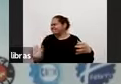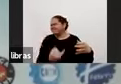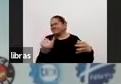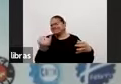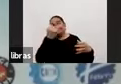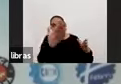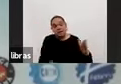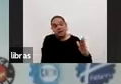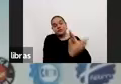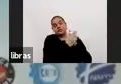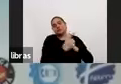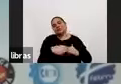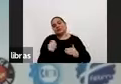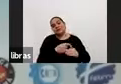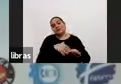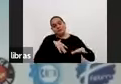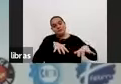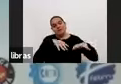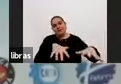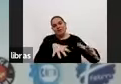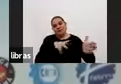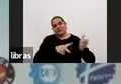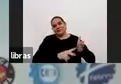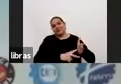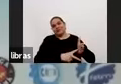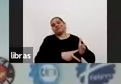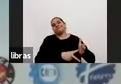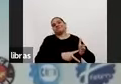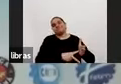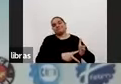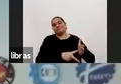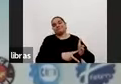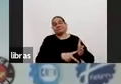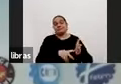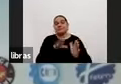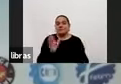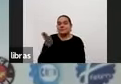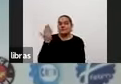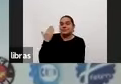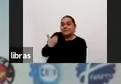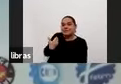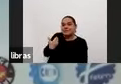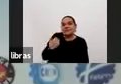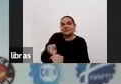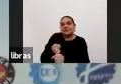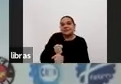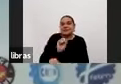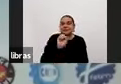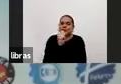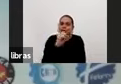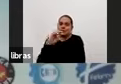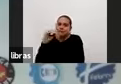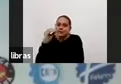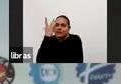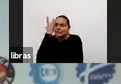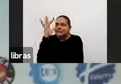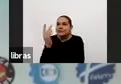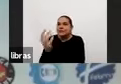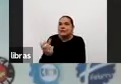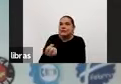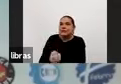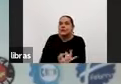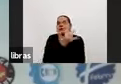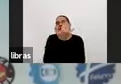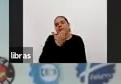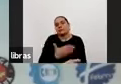para o movimento sindical brasileiro, sabe? E há muito tempo, né, desde os anos 80, não sei exatamente quando foi criado o Diese,